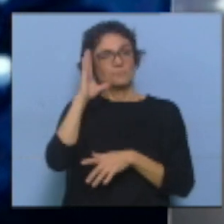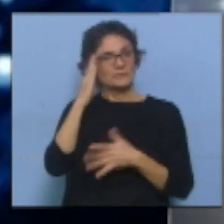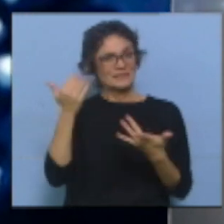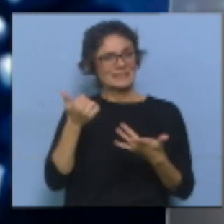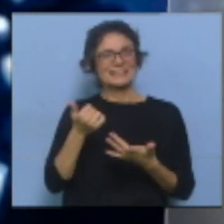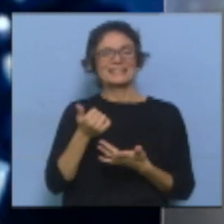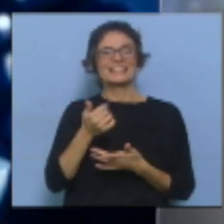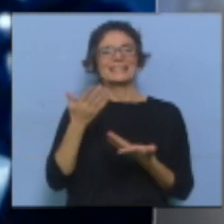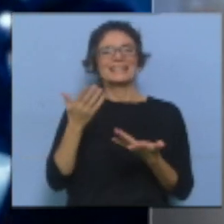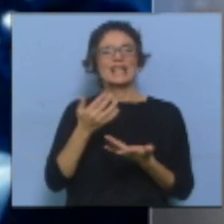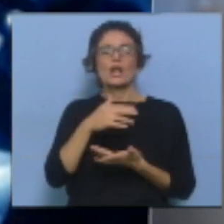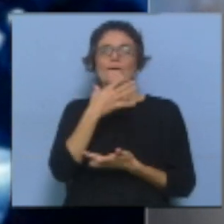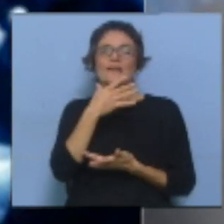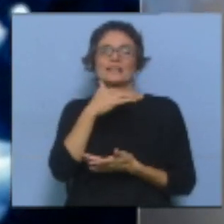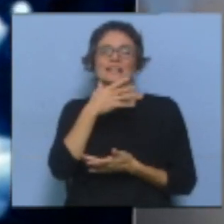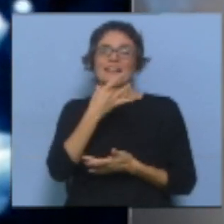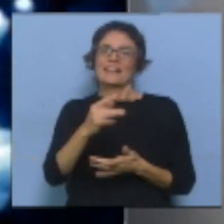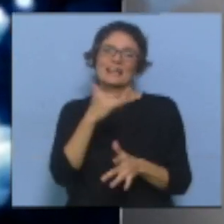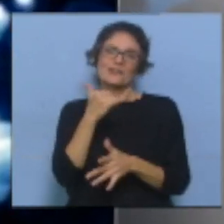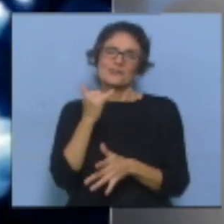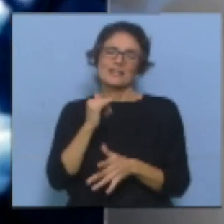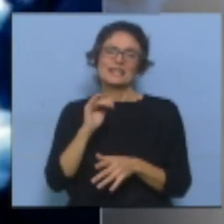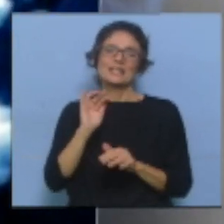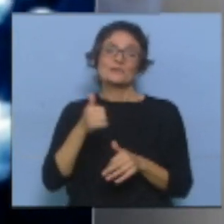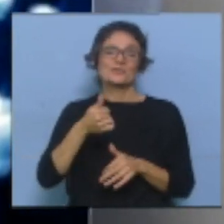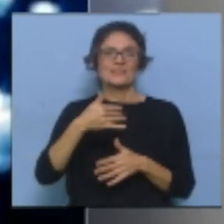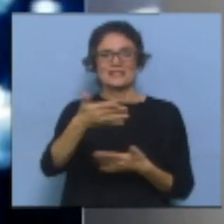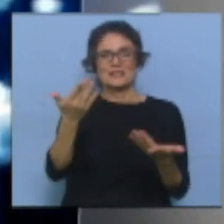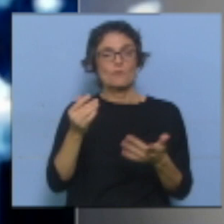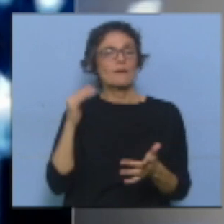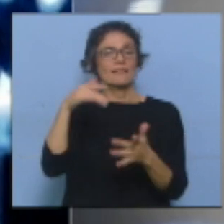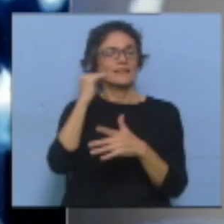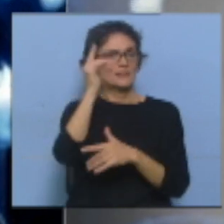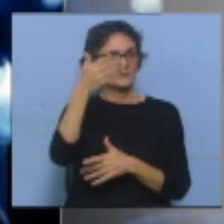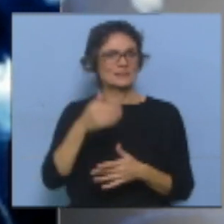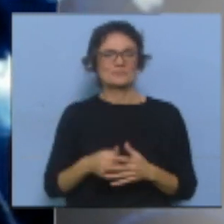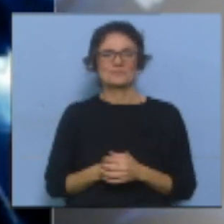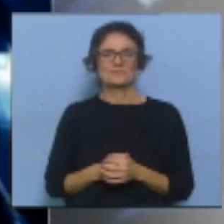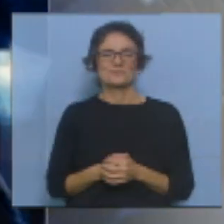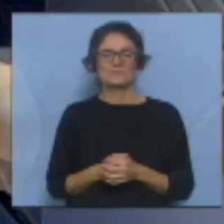Continuação de um Natal feliz. Votos de um bom fim de semana. Até à próxima segunda-feira, se Deus quiser.